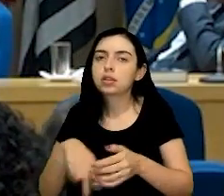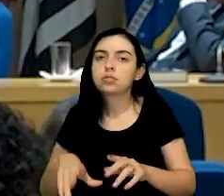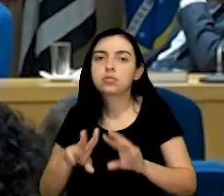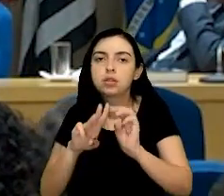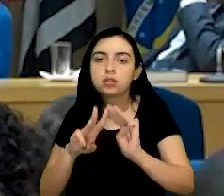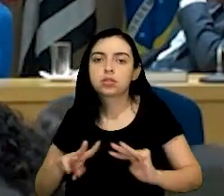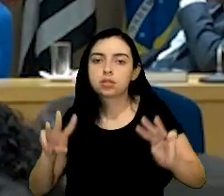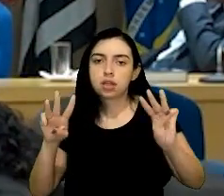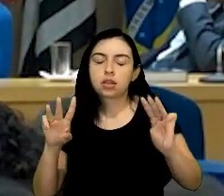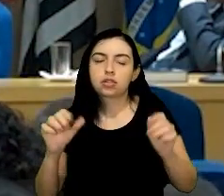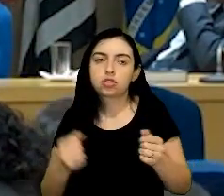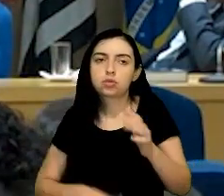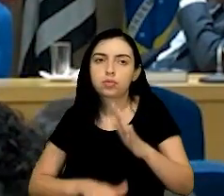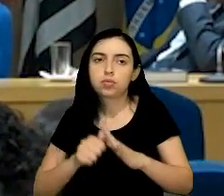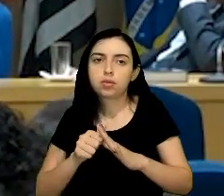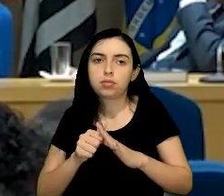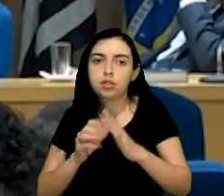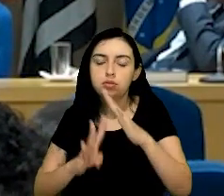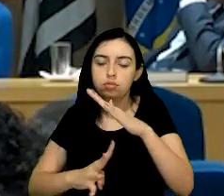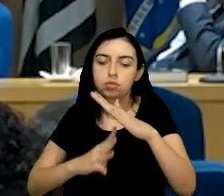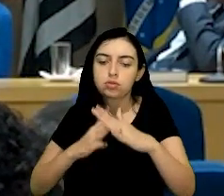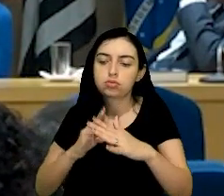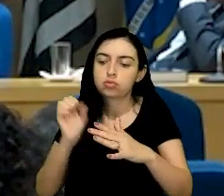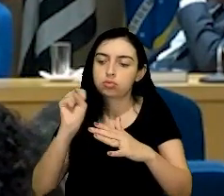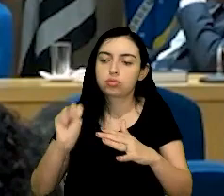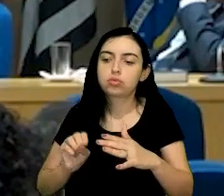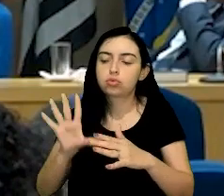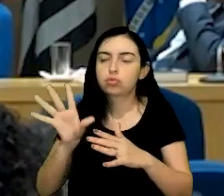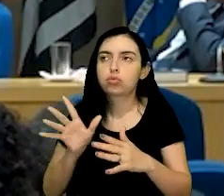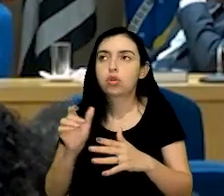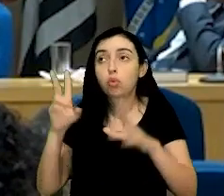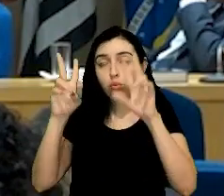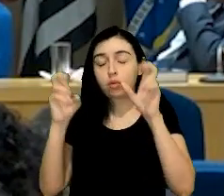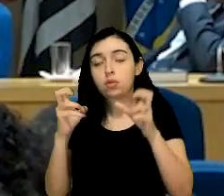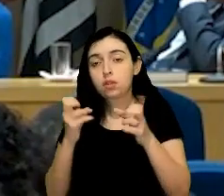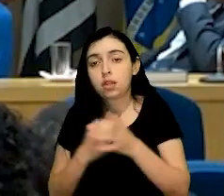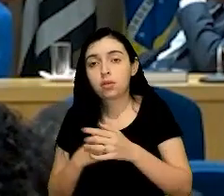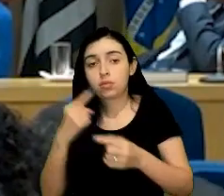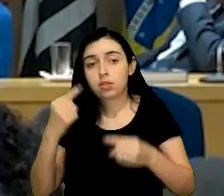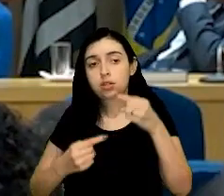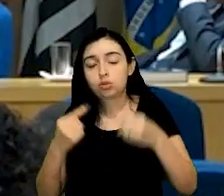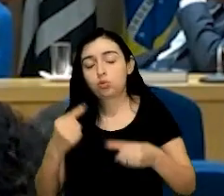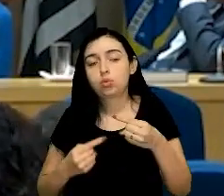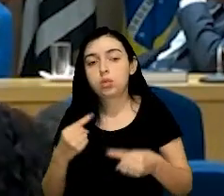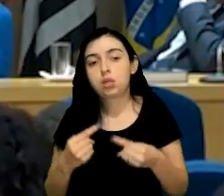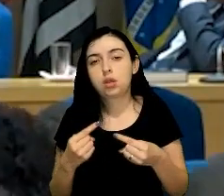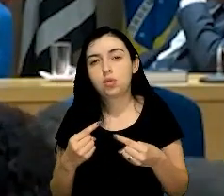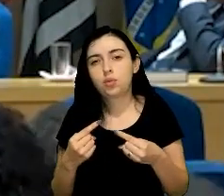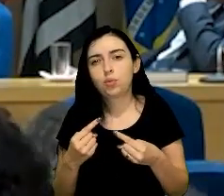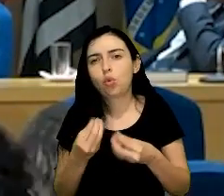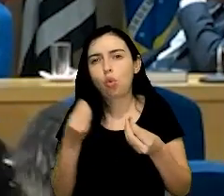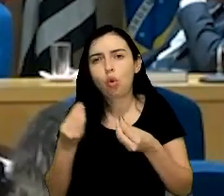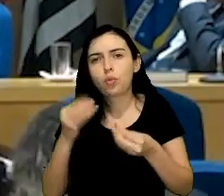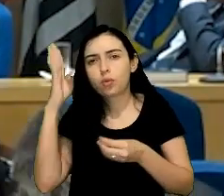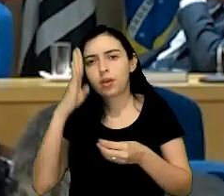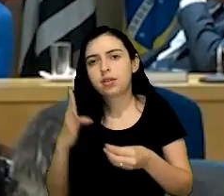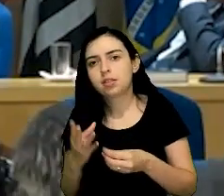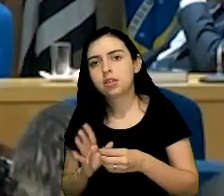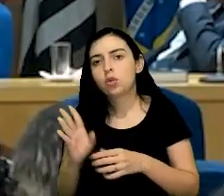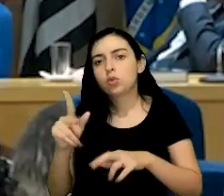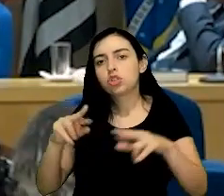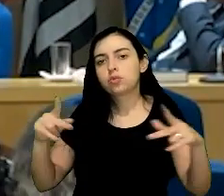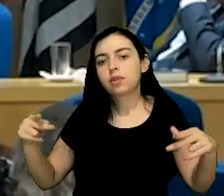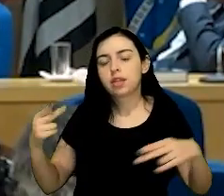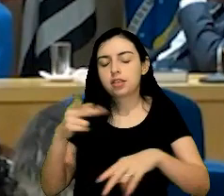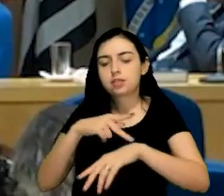Migrações Sul-Sul, justamente nessa questão da discussão, né, de como o Brasil e outros países passam a conviver